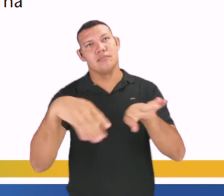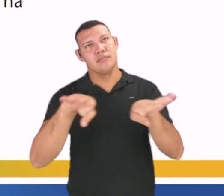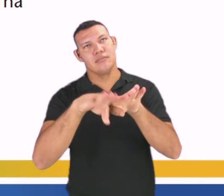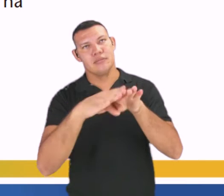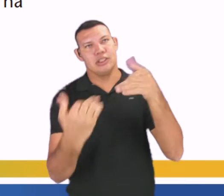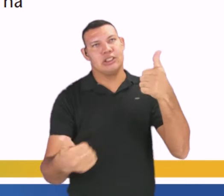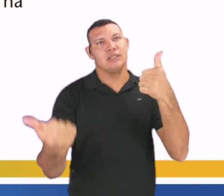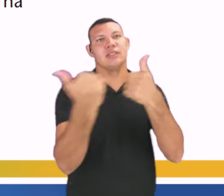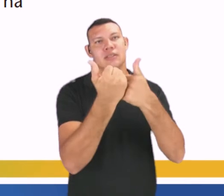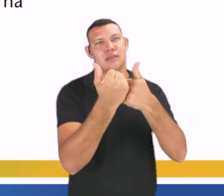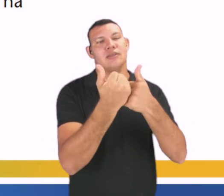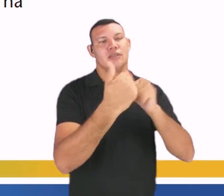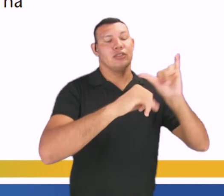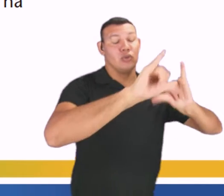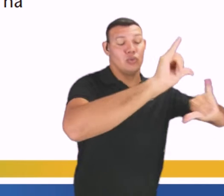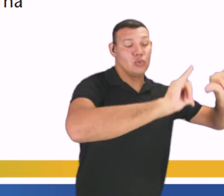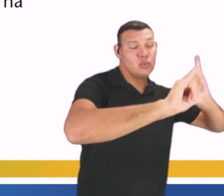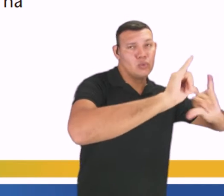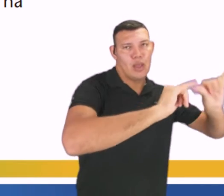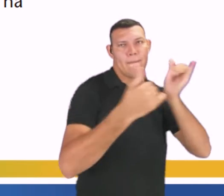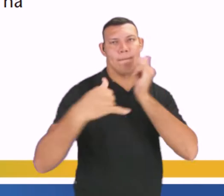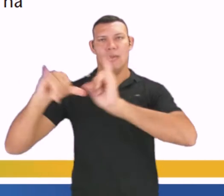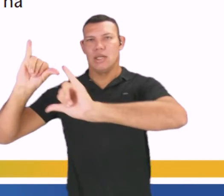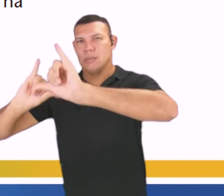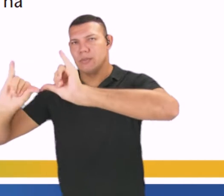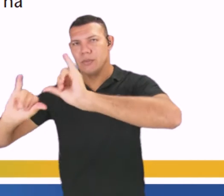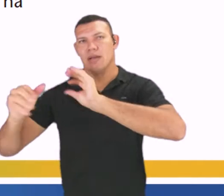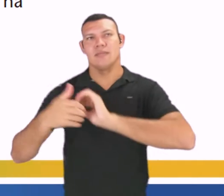compostos que também eles são